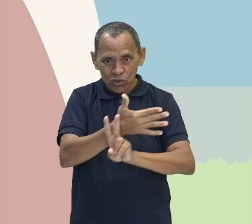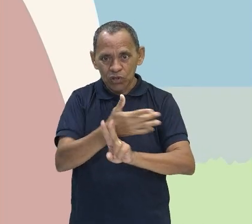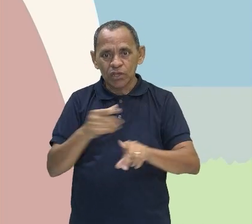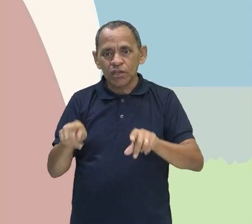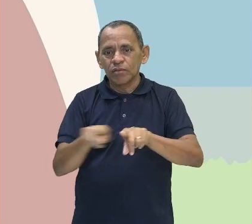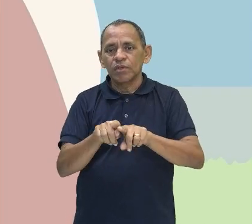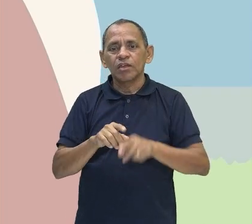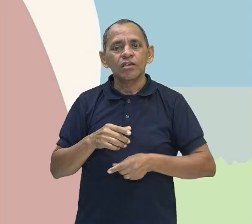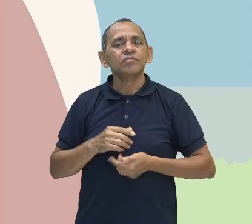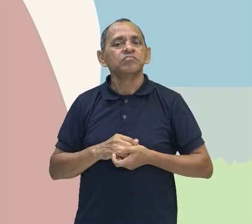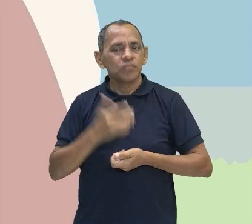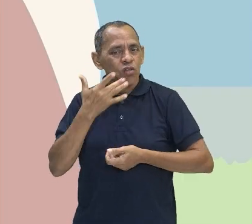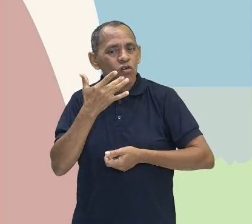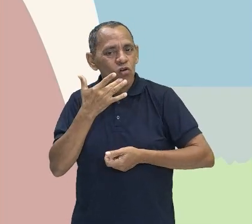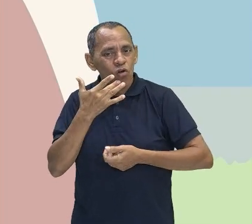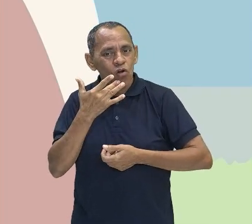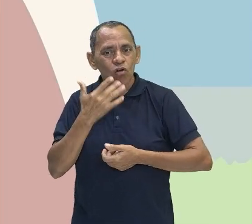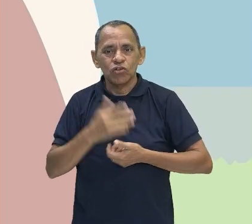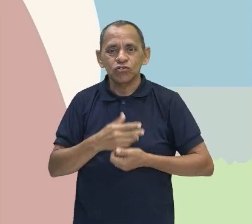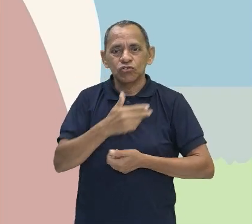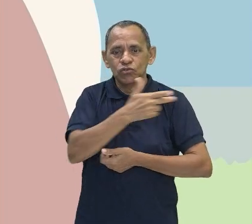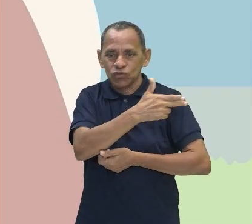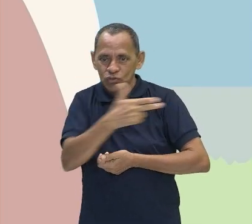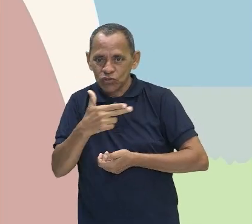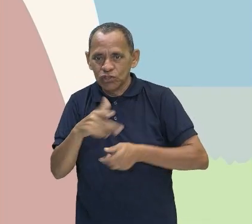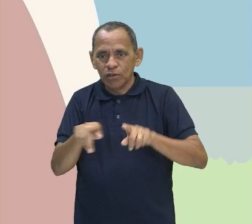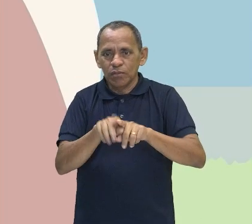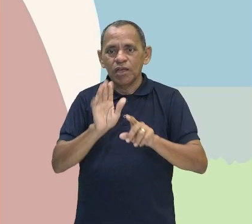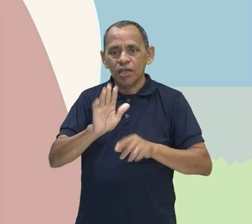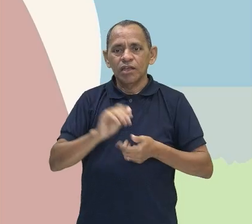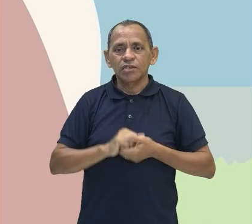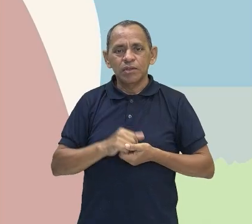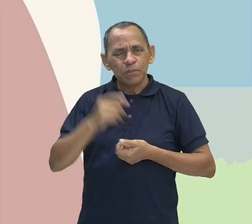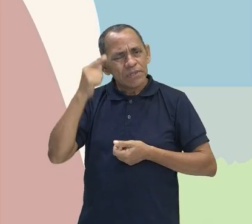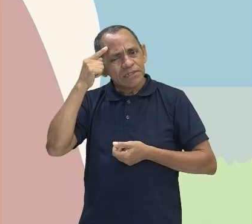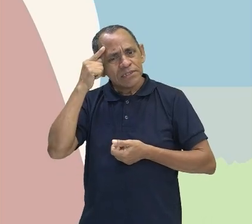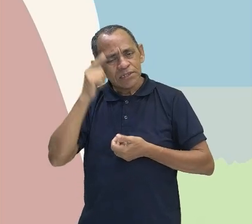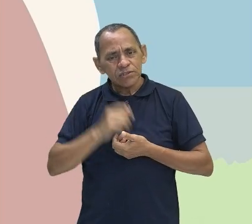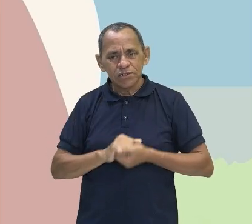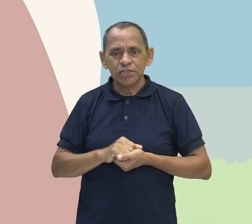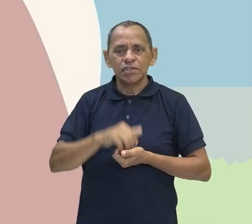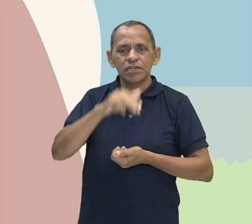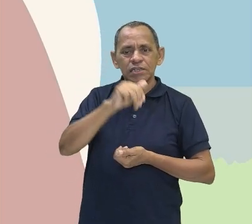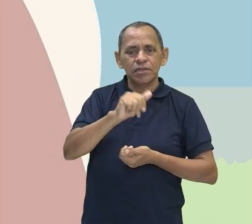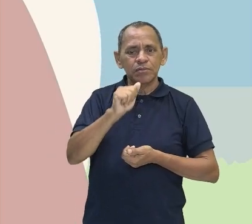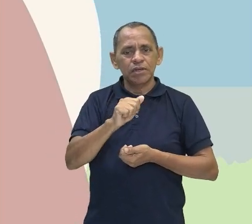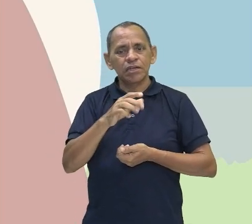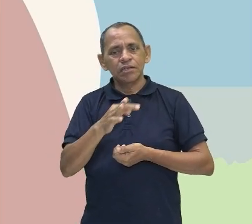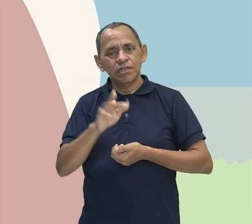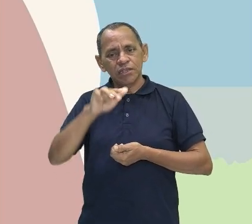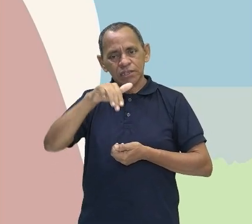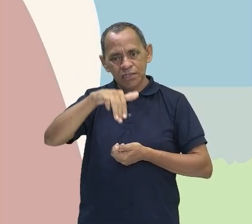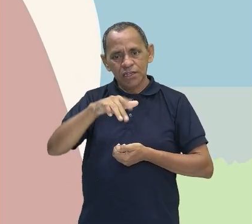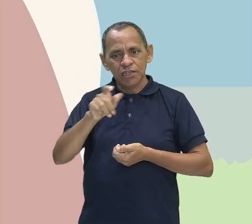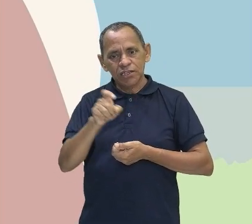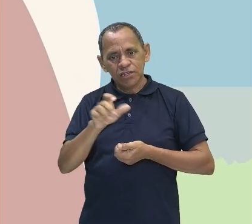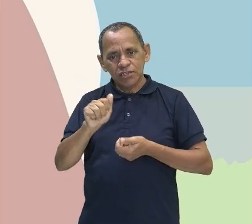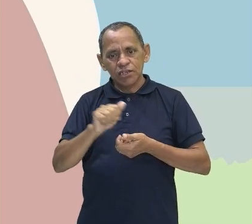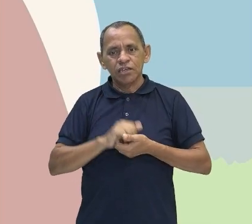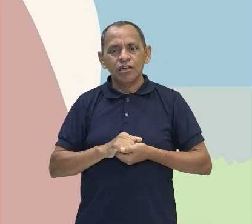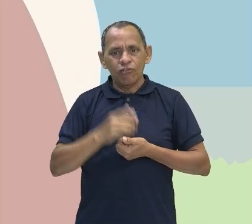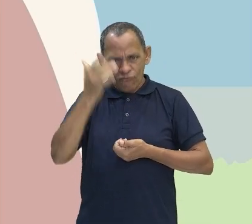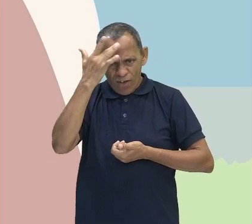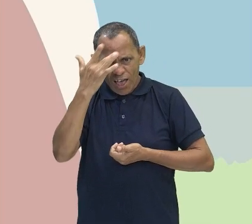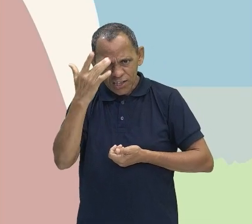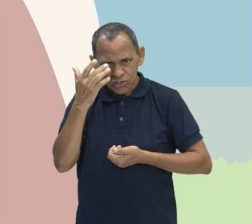de sardinha, mas tô pensando na matrinchã. É fácil de preparar? Fácil, Ana. É só temperar